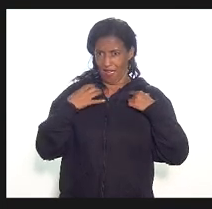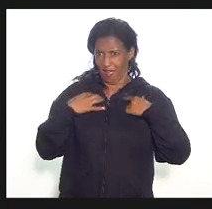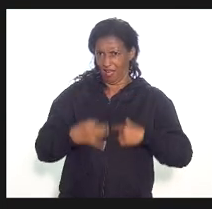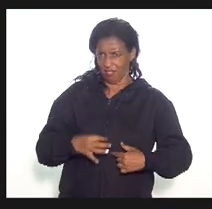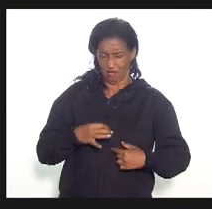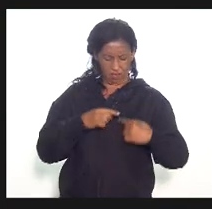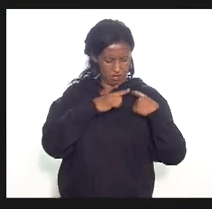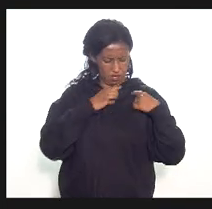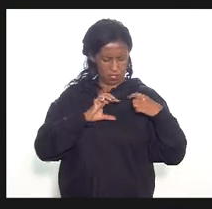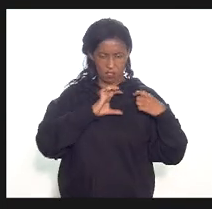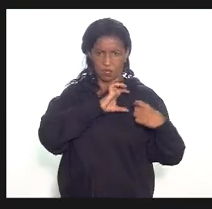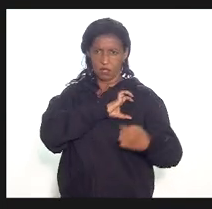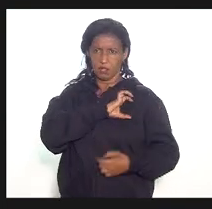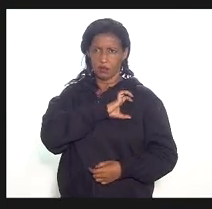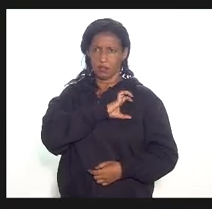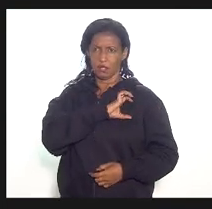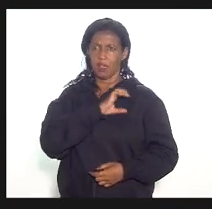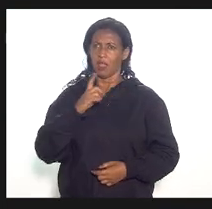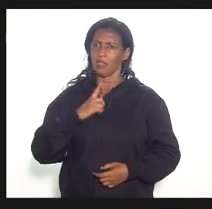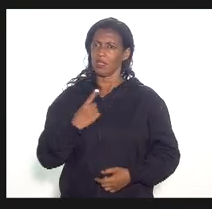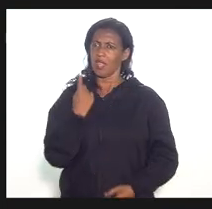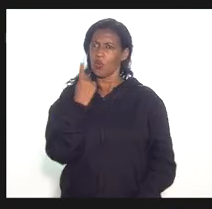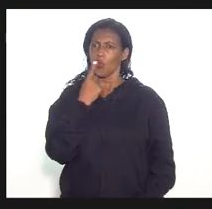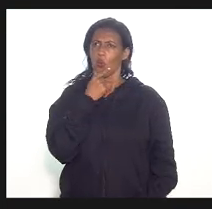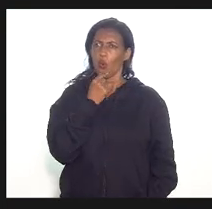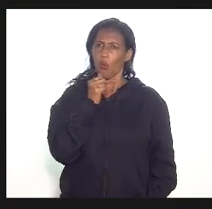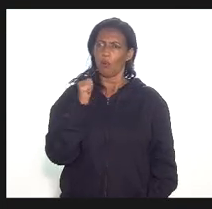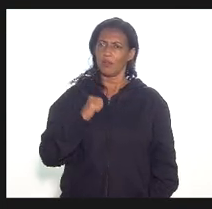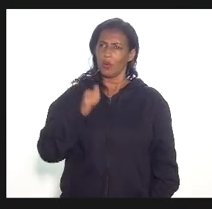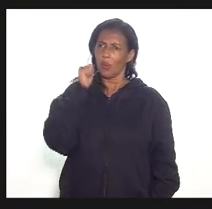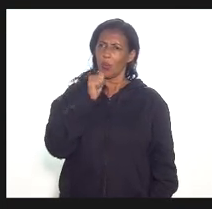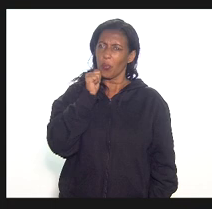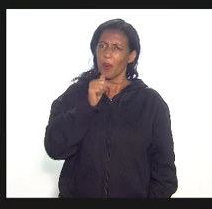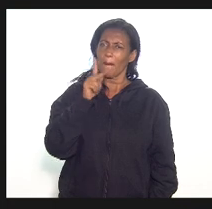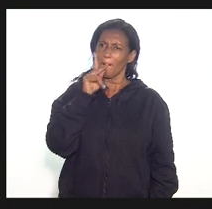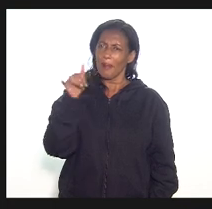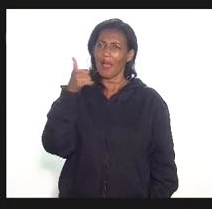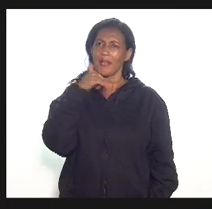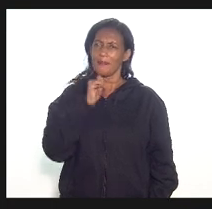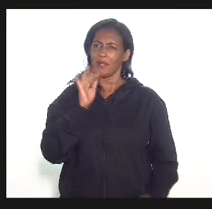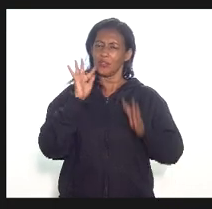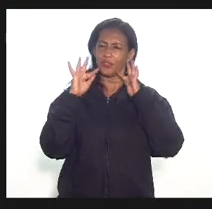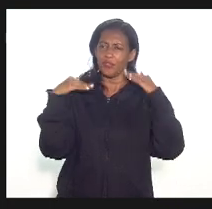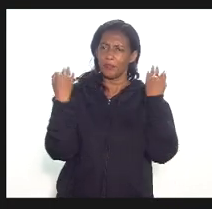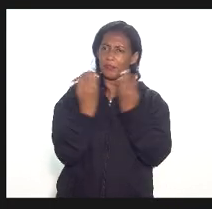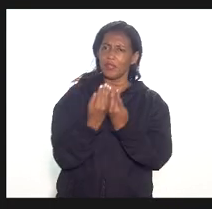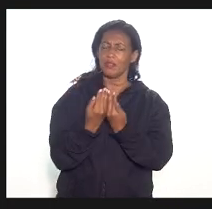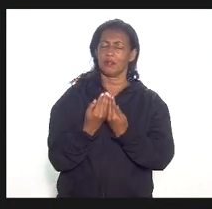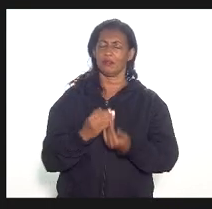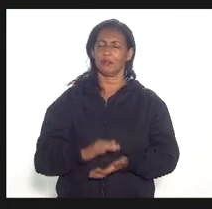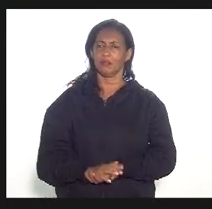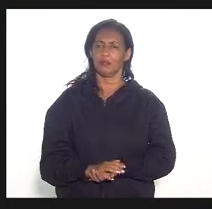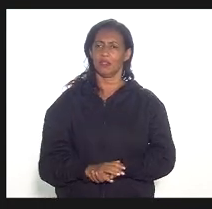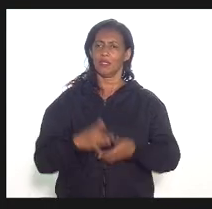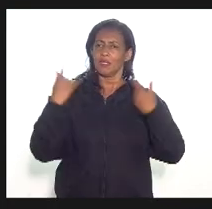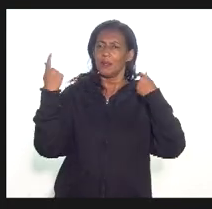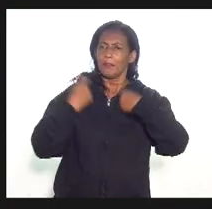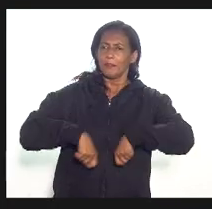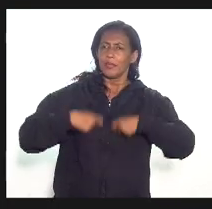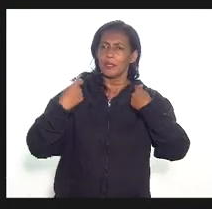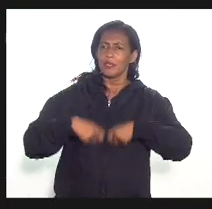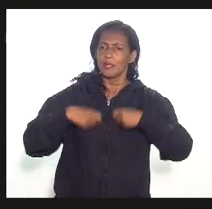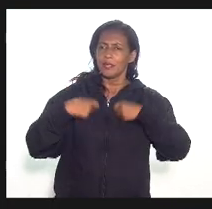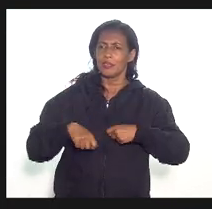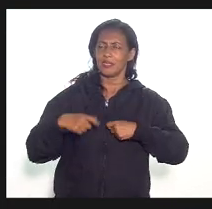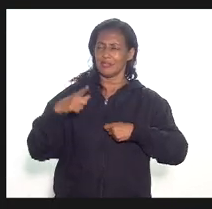distintivo tem um homem tem uma mulher tem um pai tem uma mãe de família que precisa